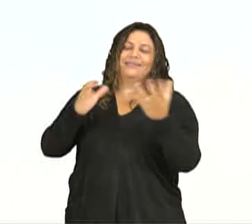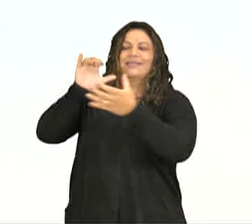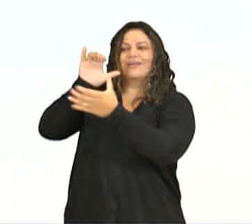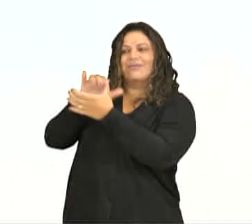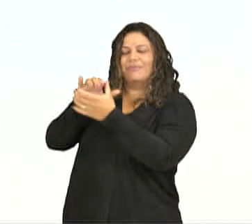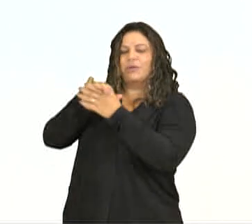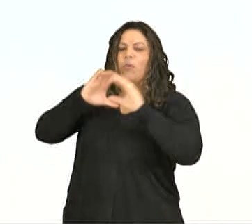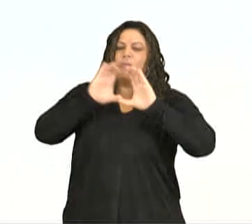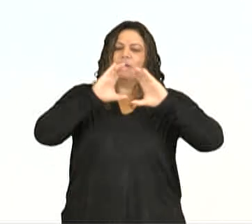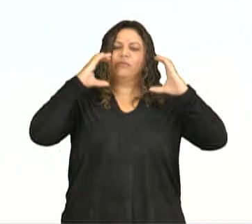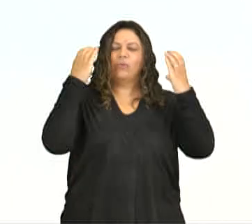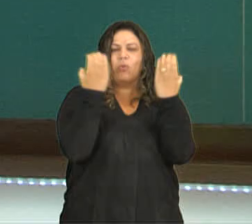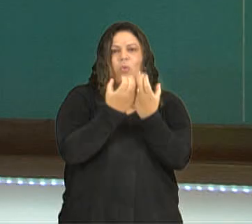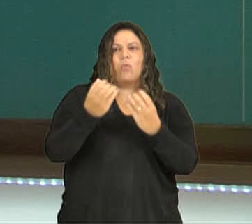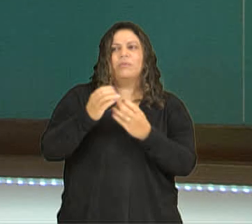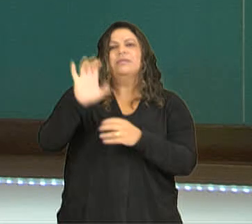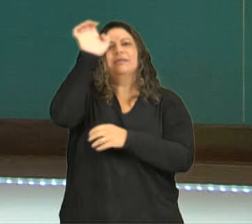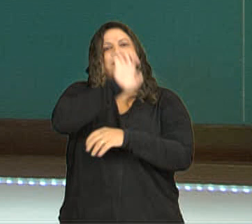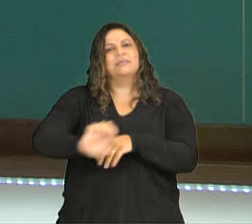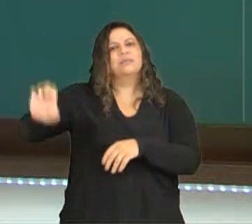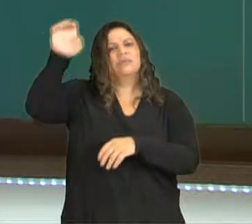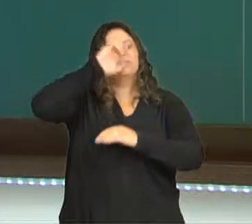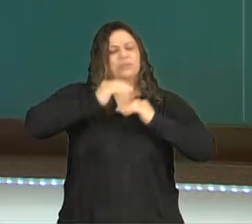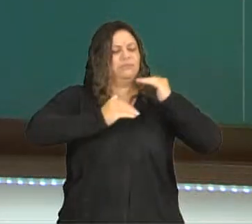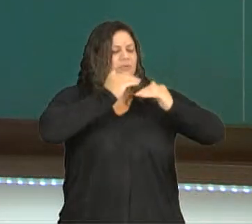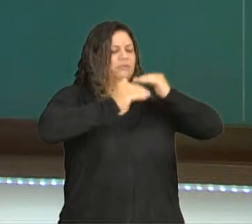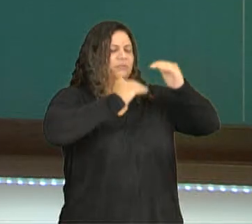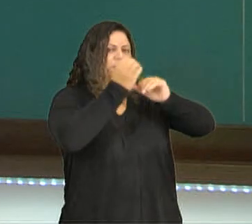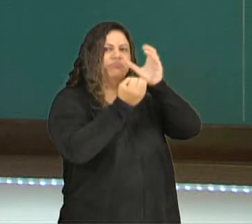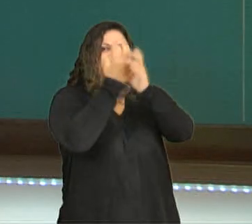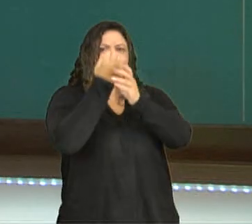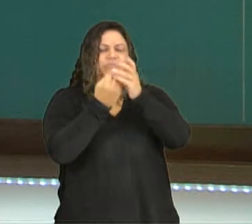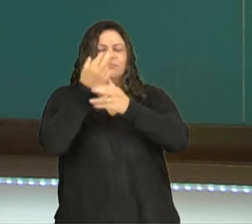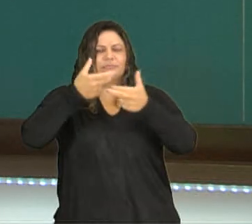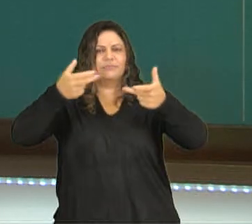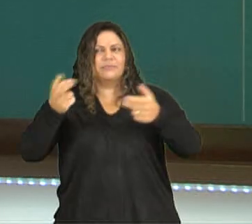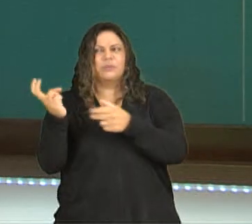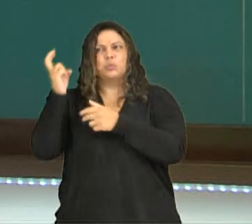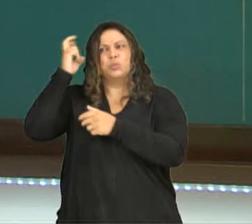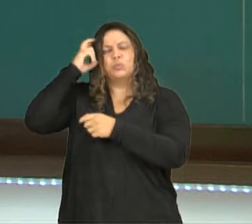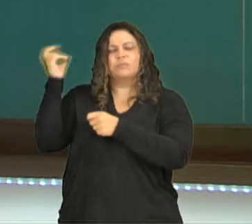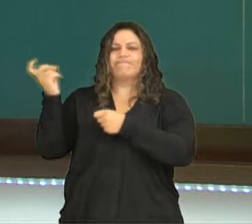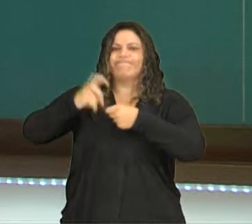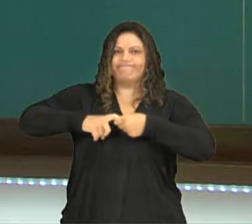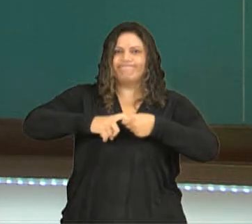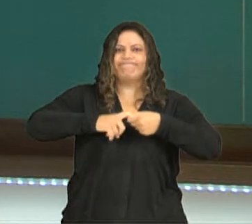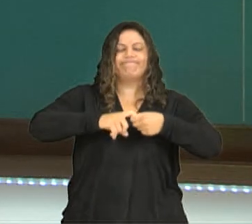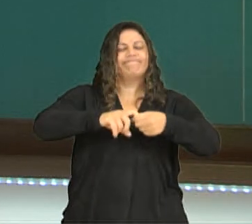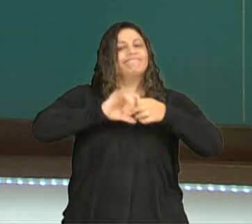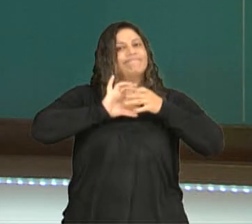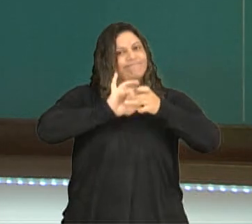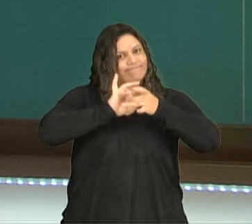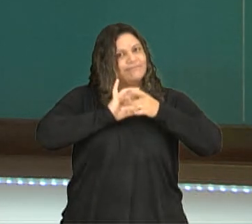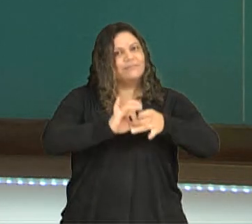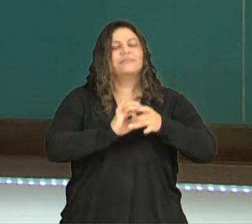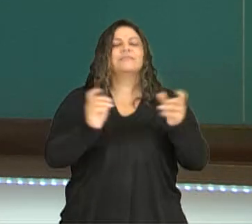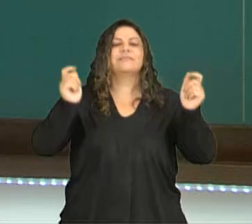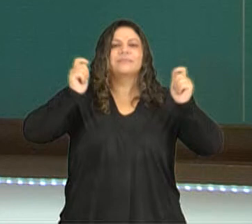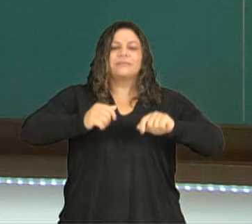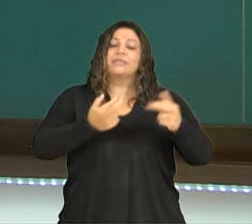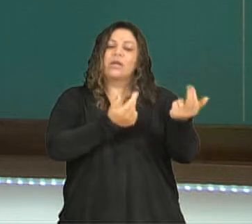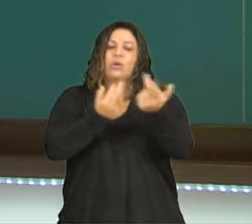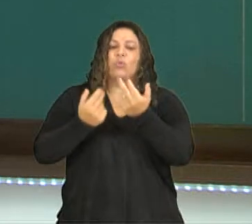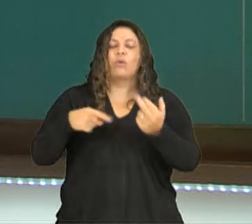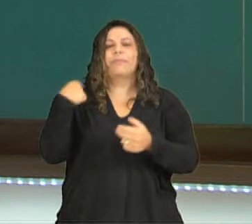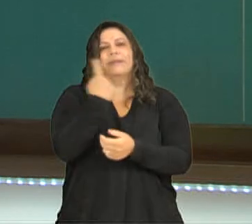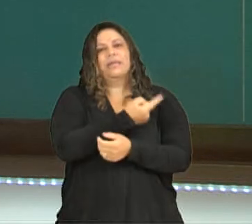comunidade europeia desenvolveu essa dança, ela ficou culturalmente associada a eles e do mesmo jeito que para